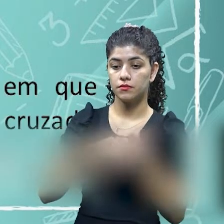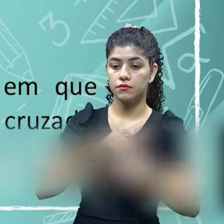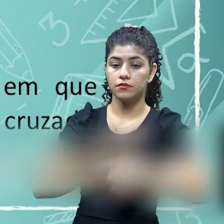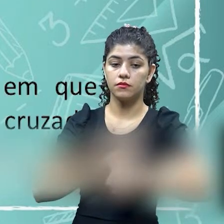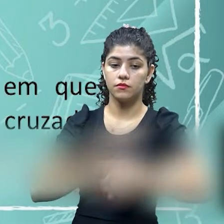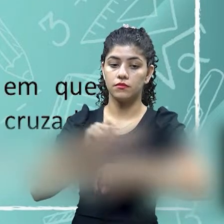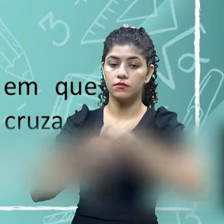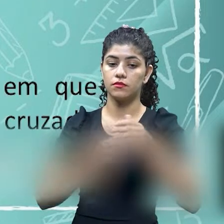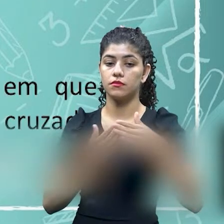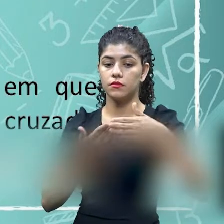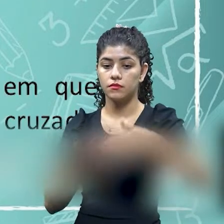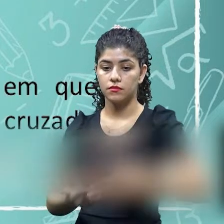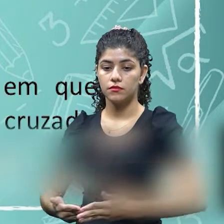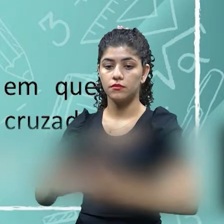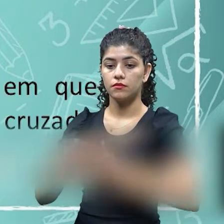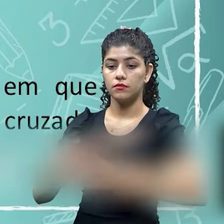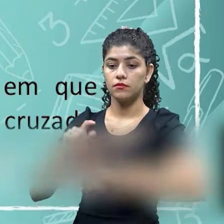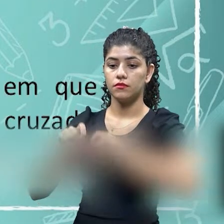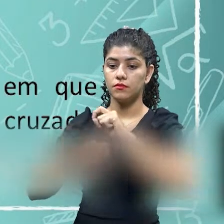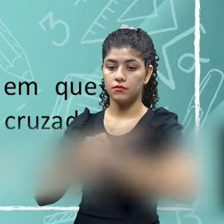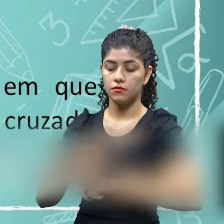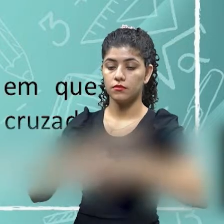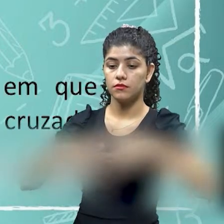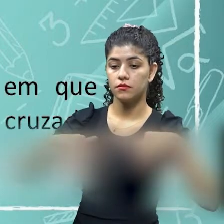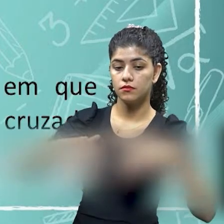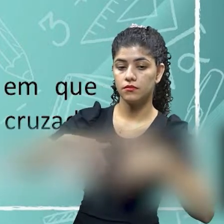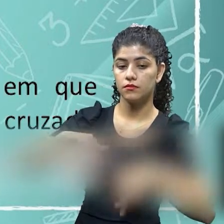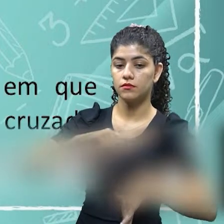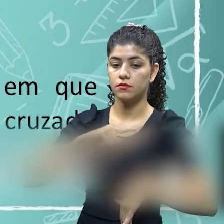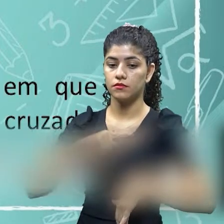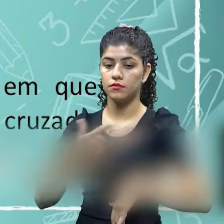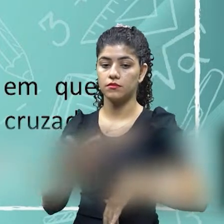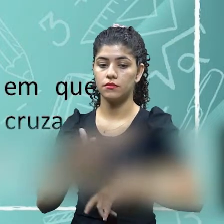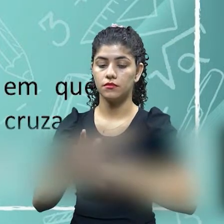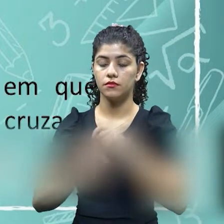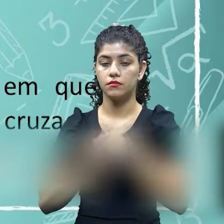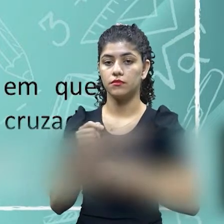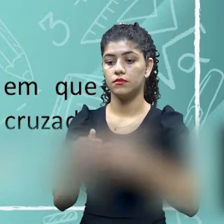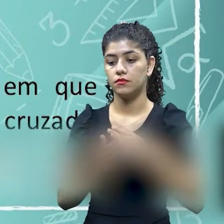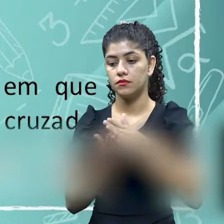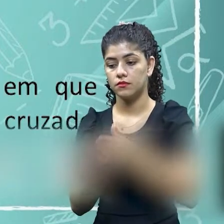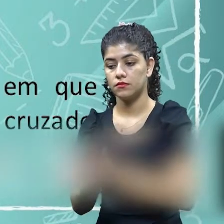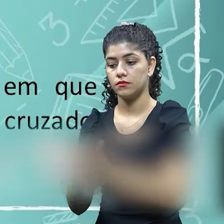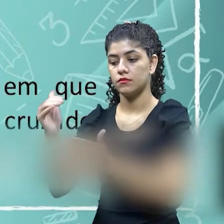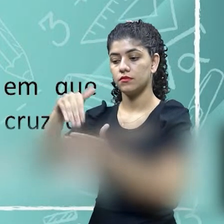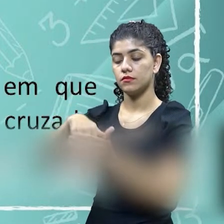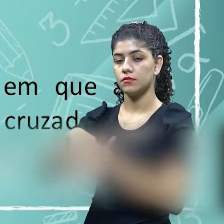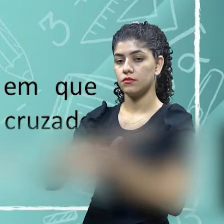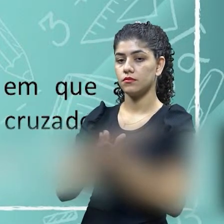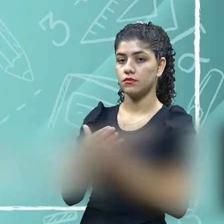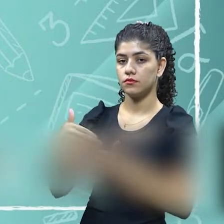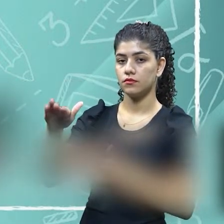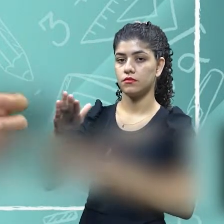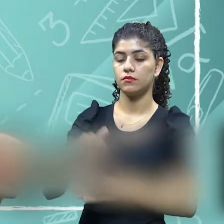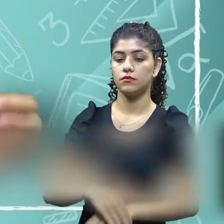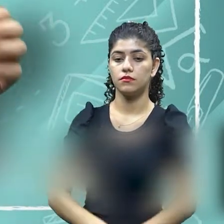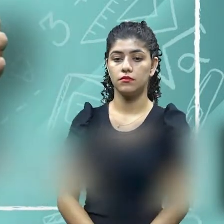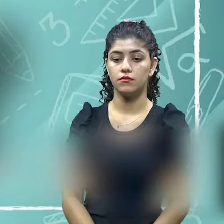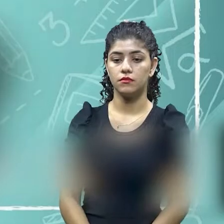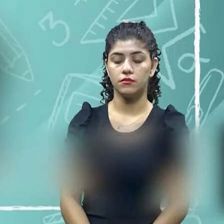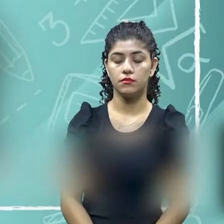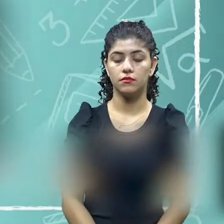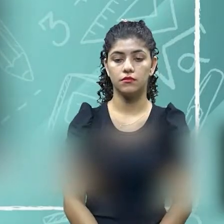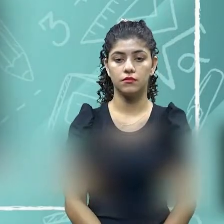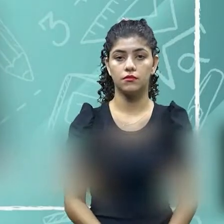mercadoria desembaraçada para exportação tenha cruzado a entrada do navio do porto de embarque. Então, já